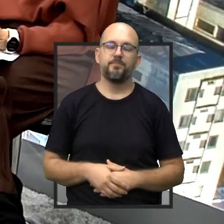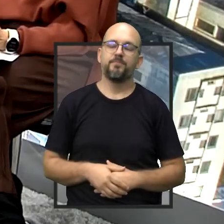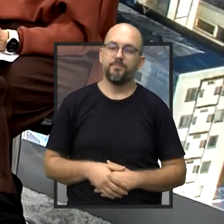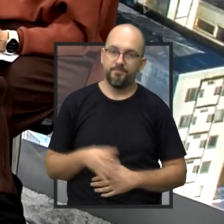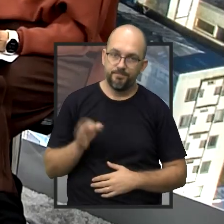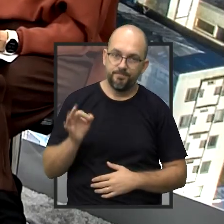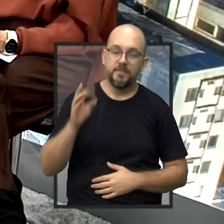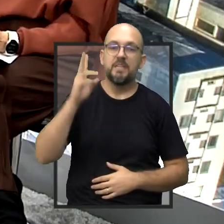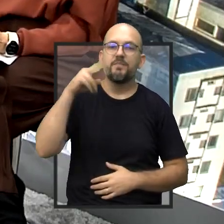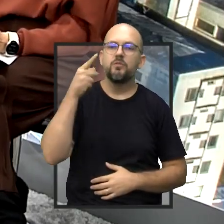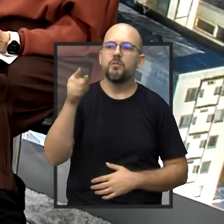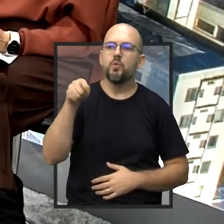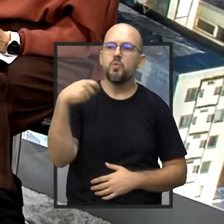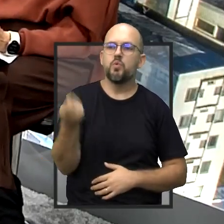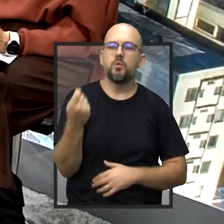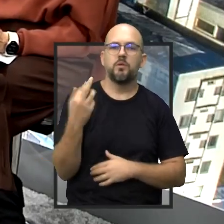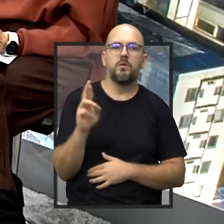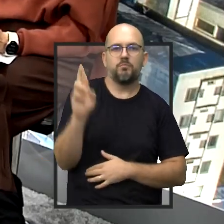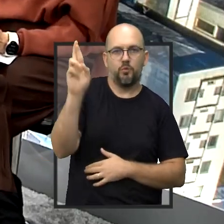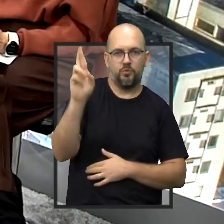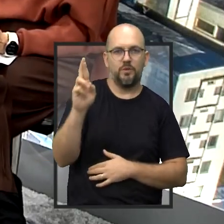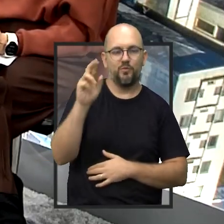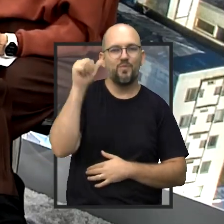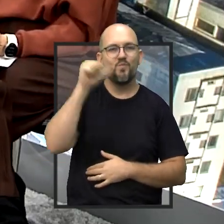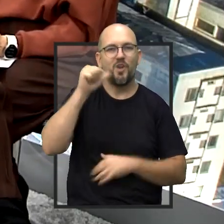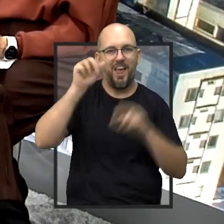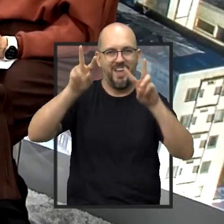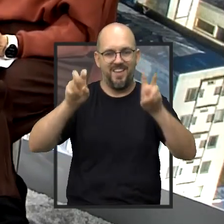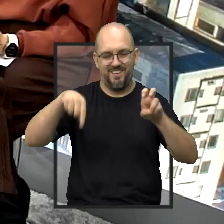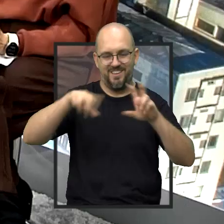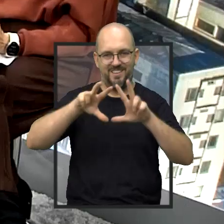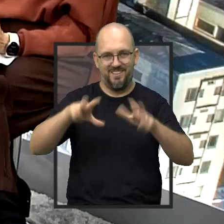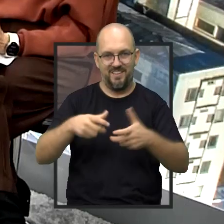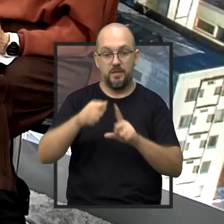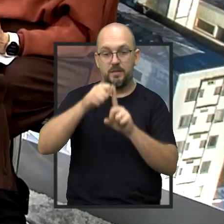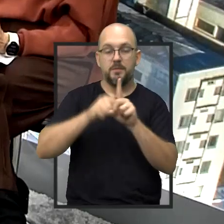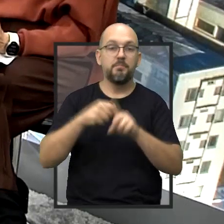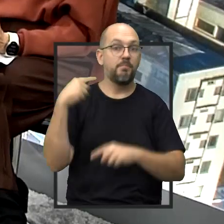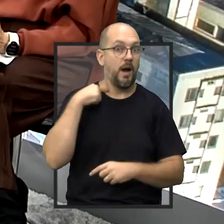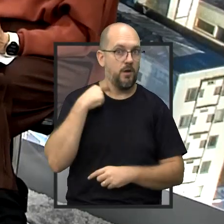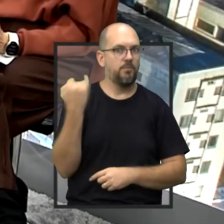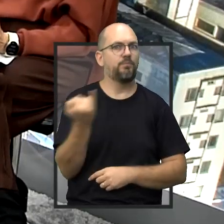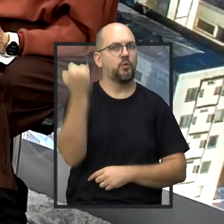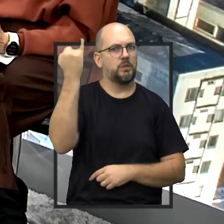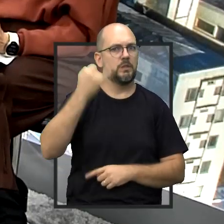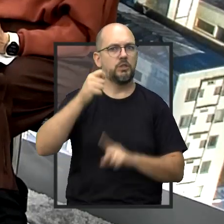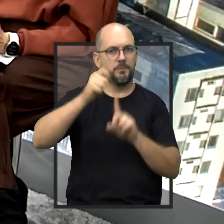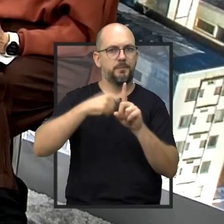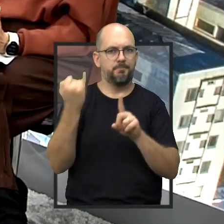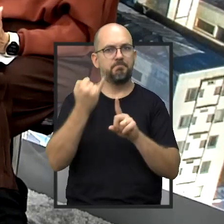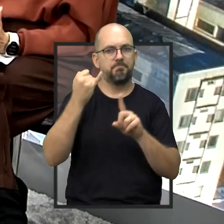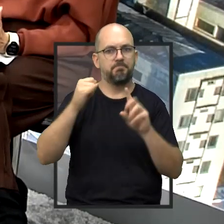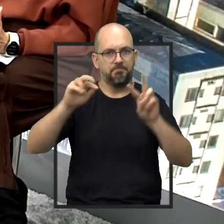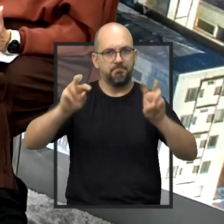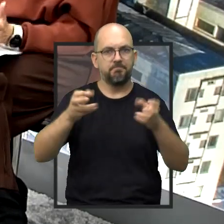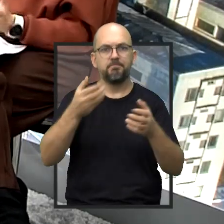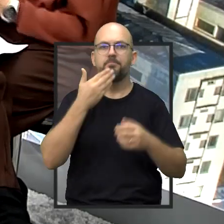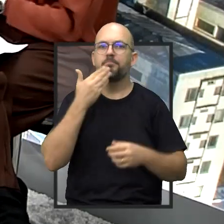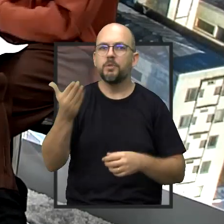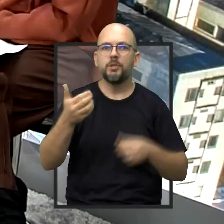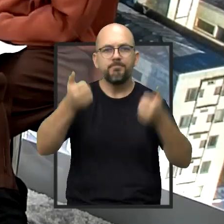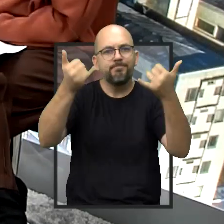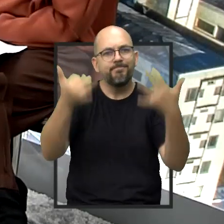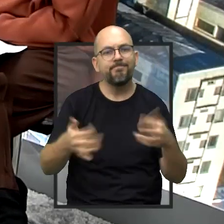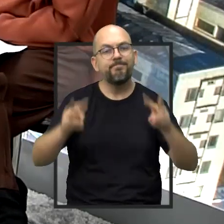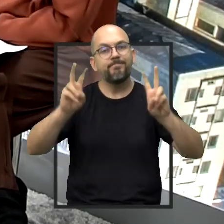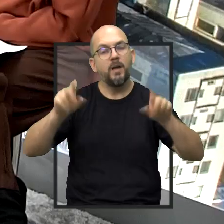é a Procuradora Especial da Mulher aqui na casa, O mês de maio é um mês sempre importante para essa causa. Eu gostaria que a senhora falasse um pouquinho mais